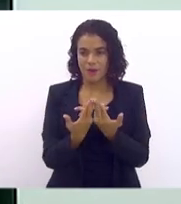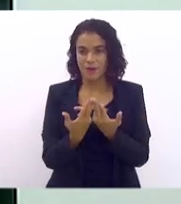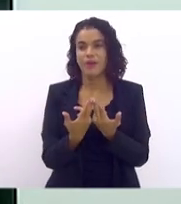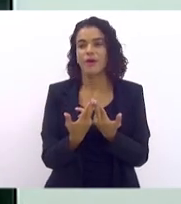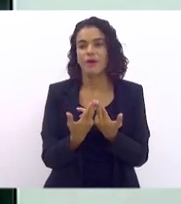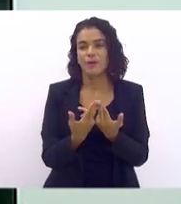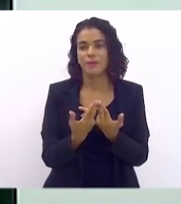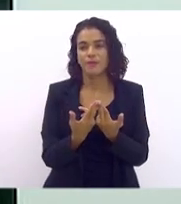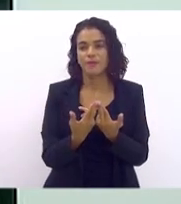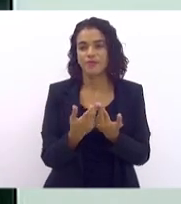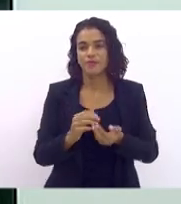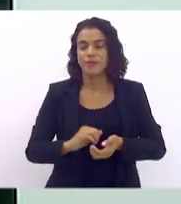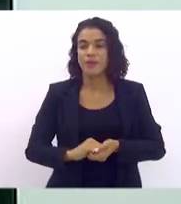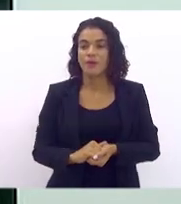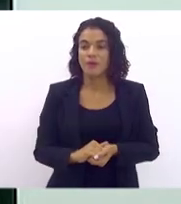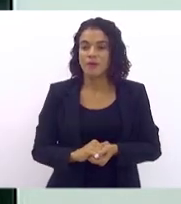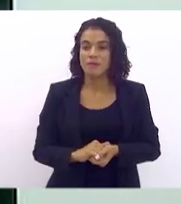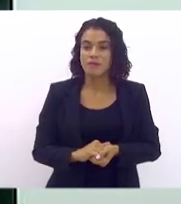de perfilamento,